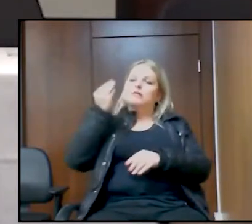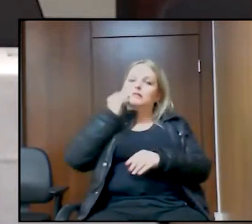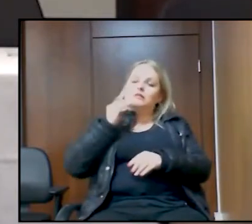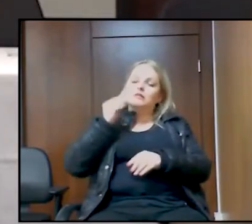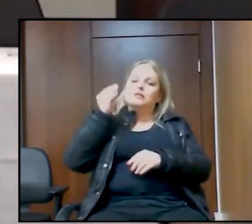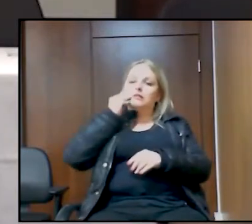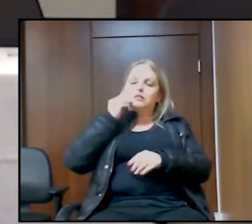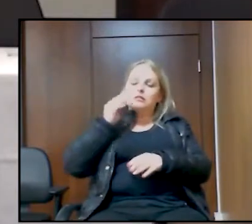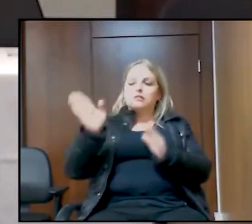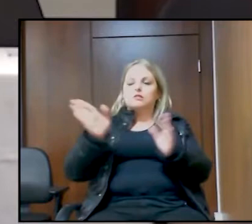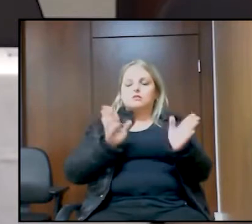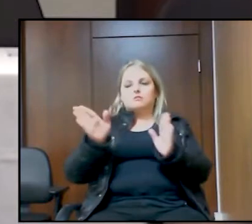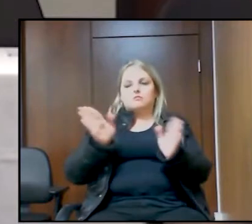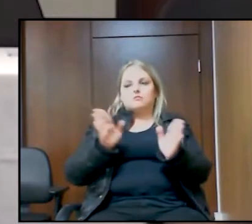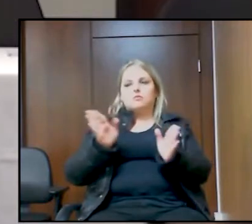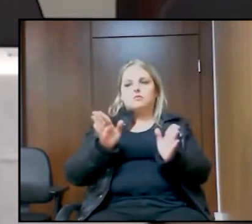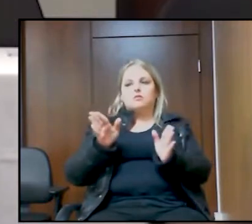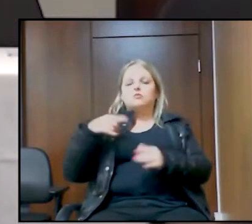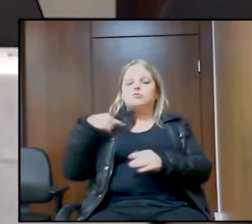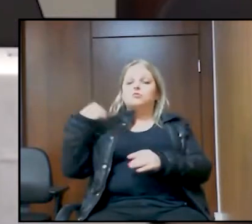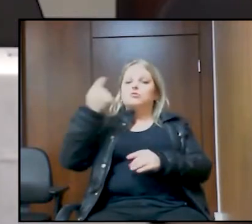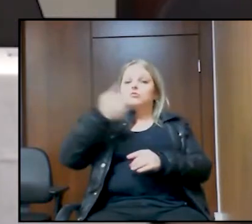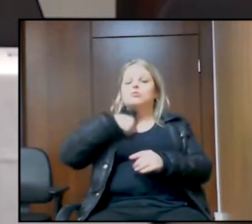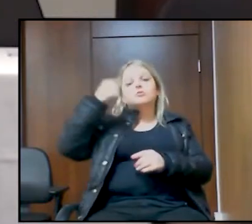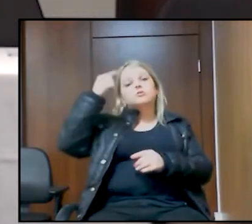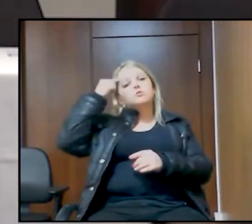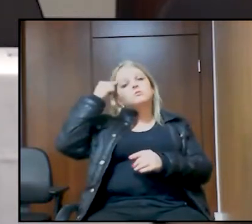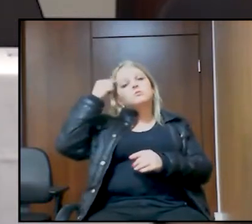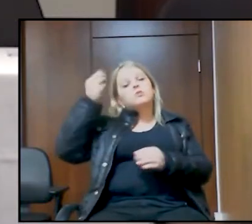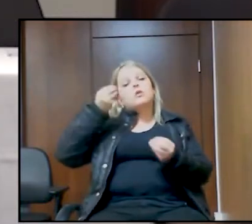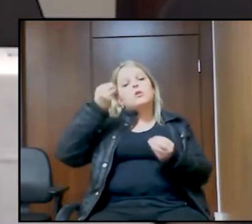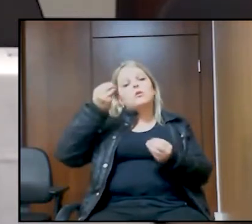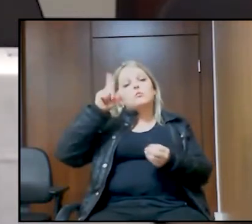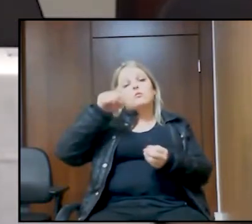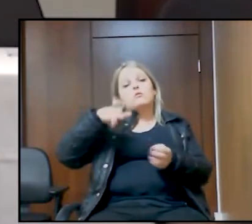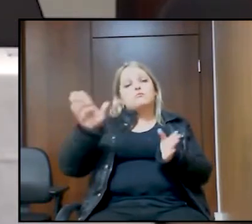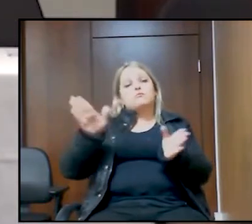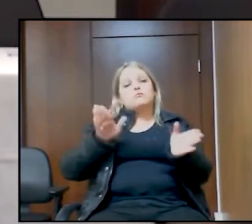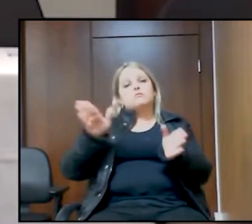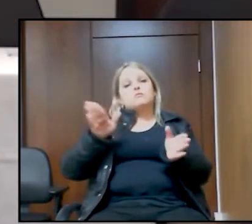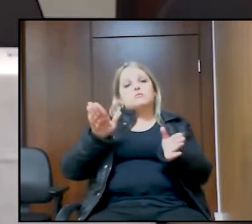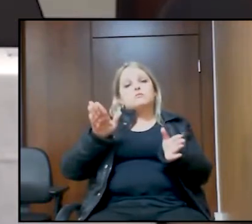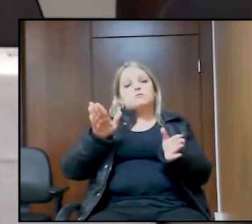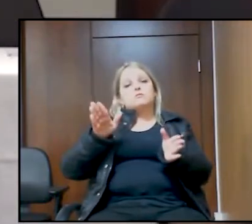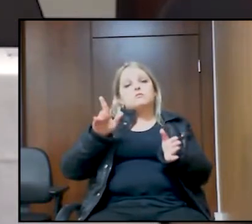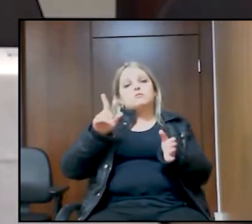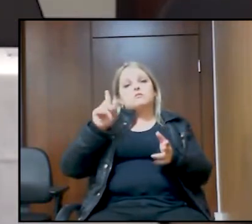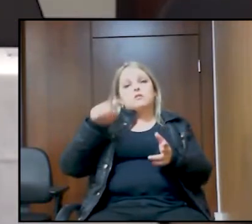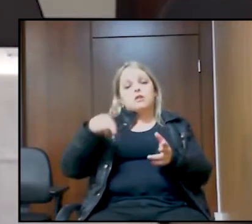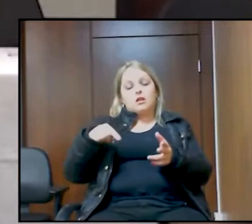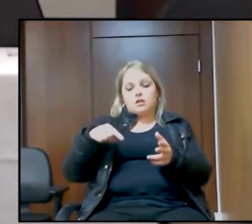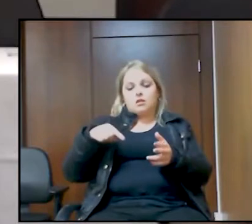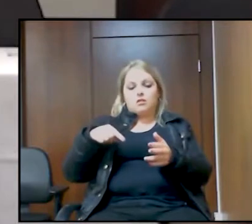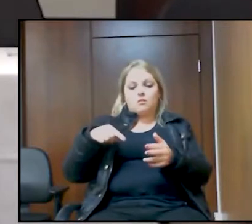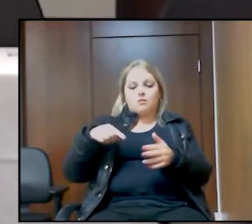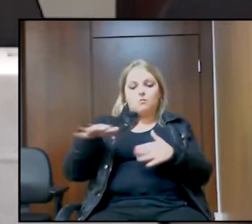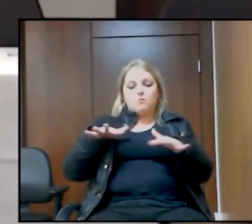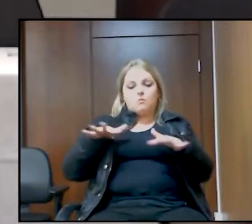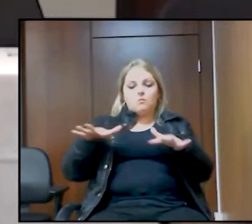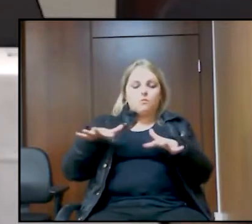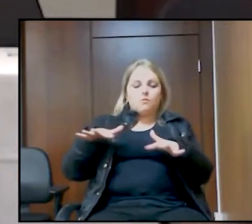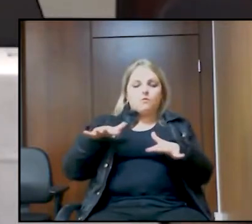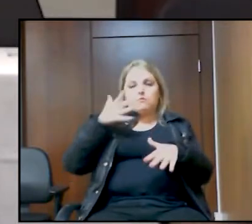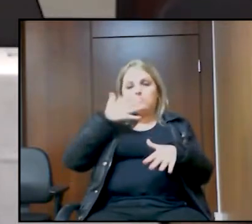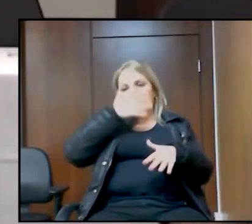de acessibilidade, nós pensamos muito na acessibilidade, na mobilidade, melhor dizendo, e acessibilidade